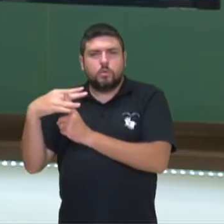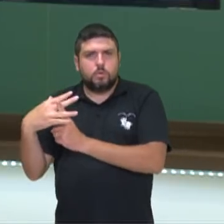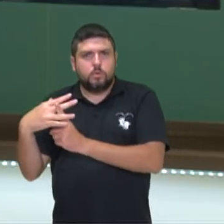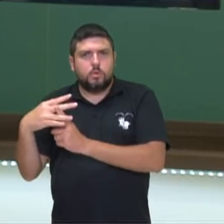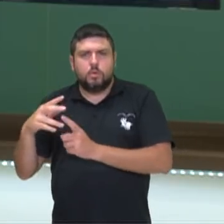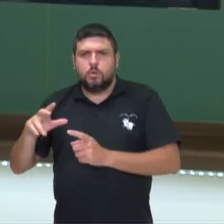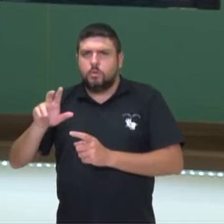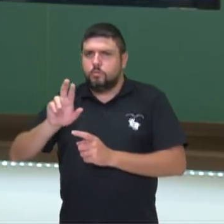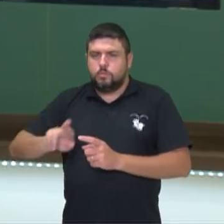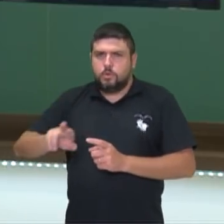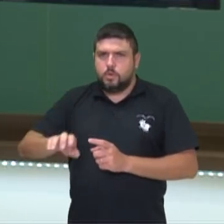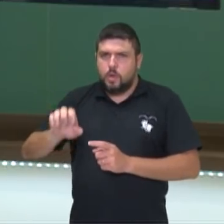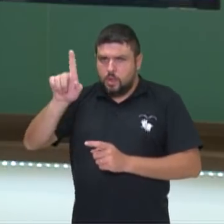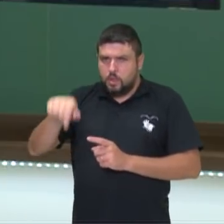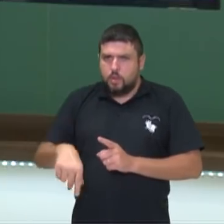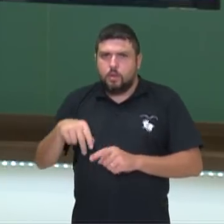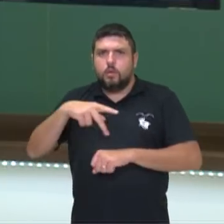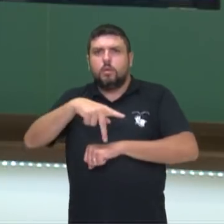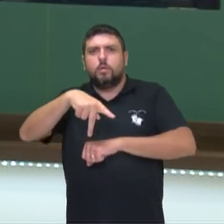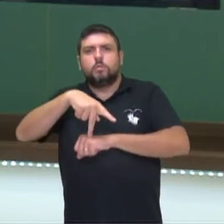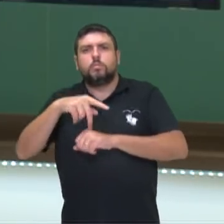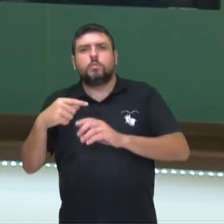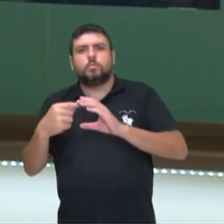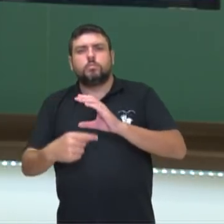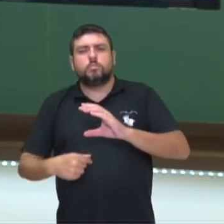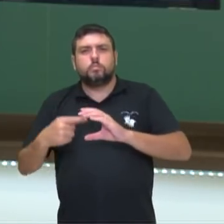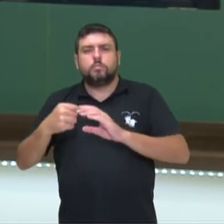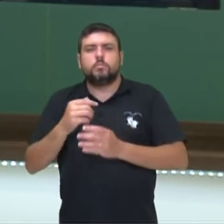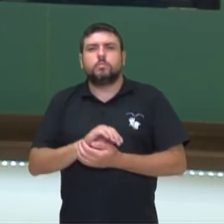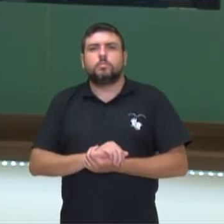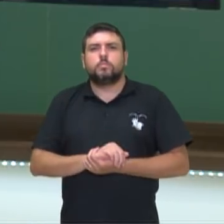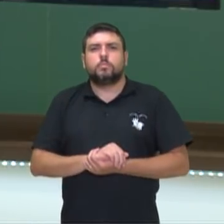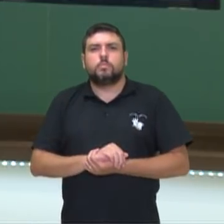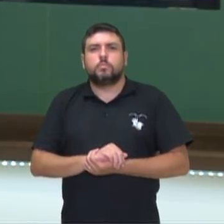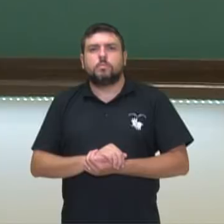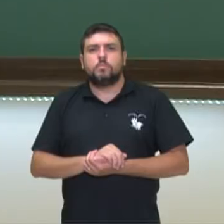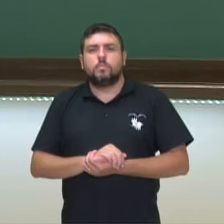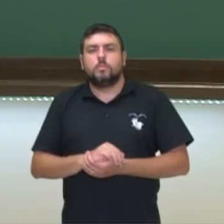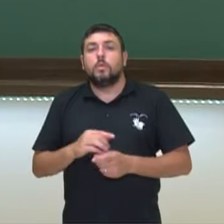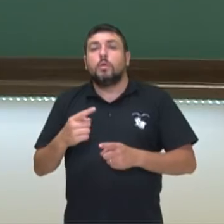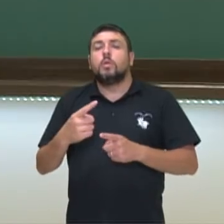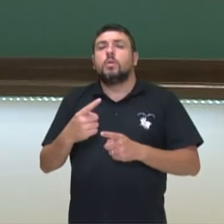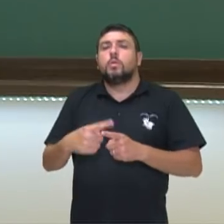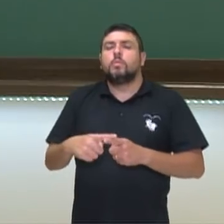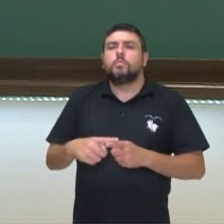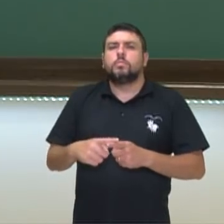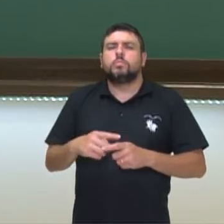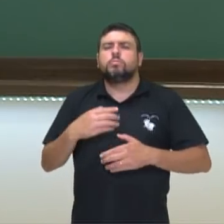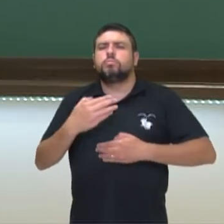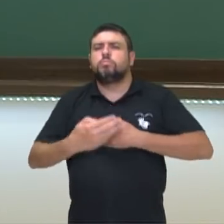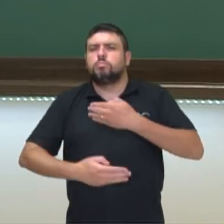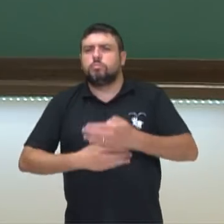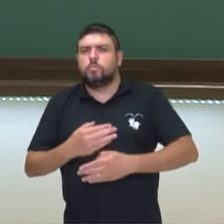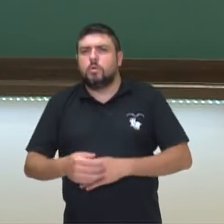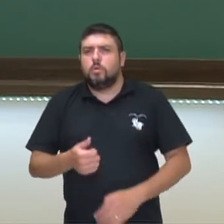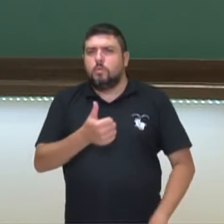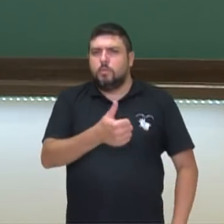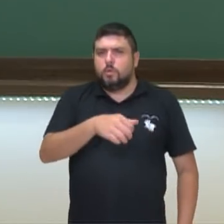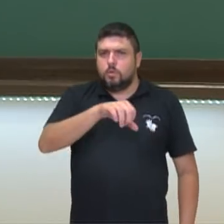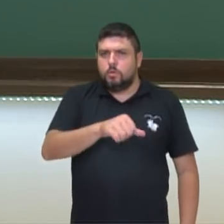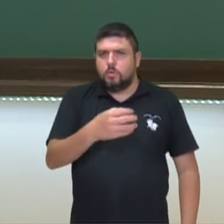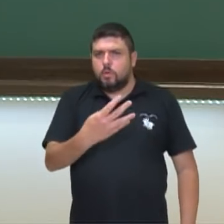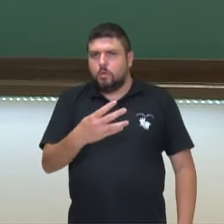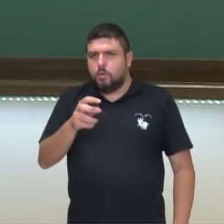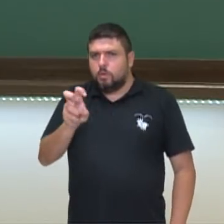economia capitalista, tá ok? Até porque durante a ordem bipolar, após 1945, quando termina a